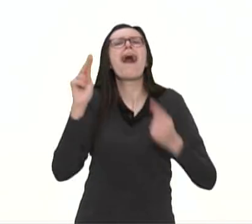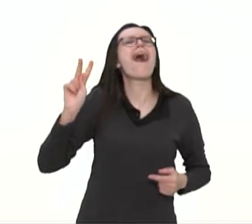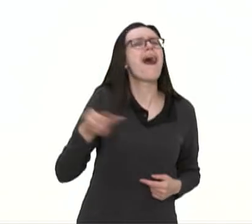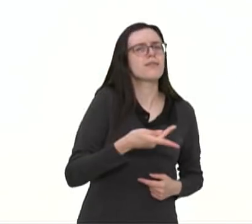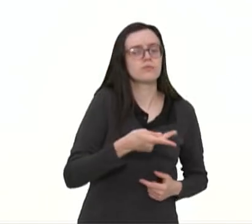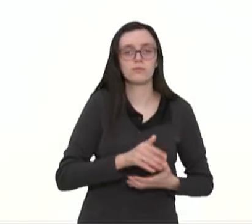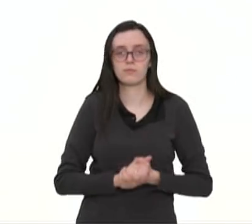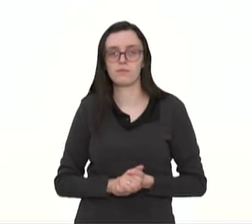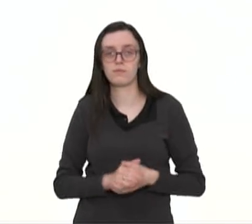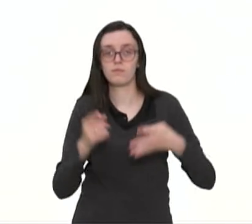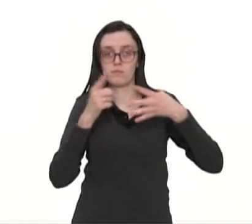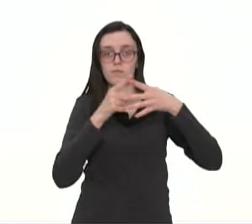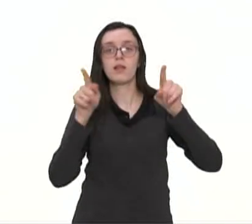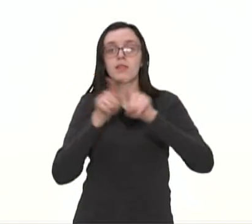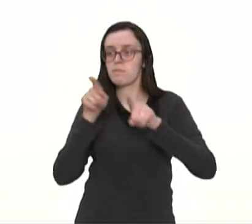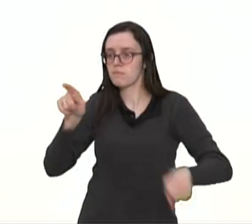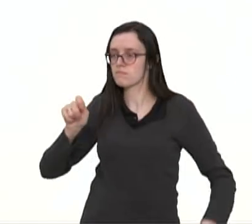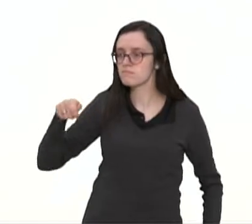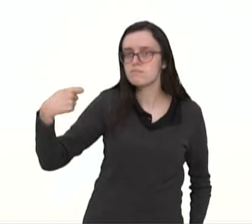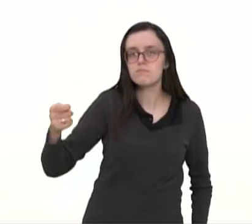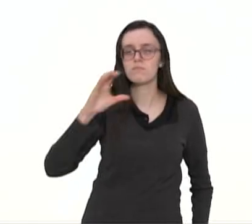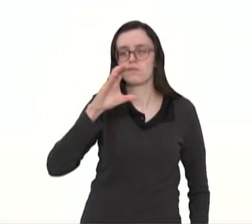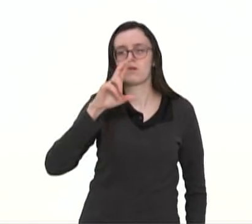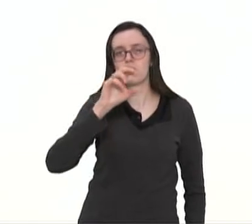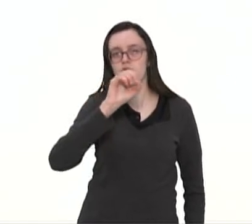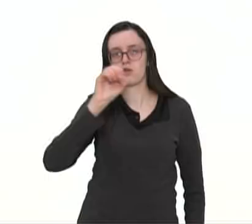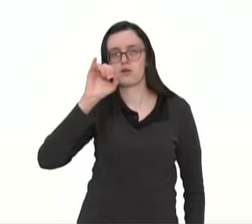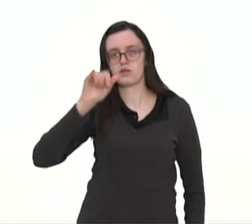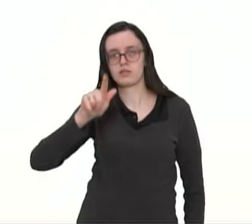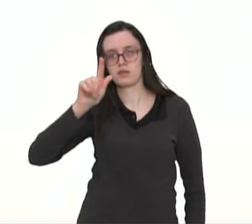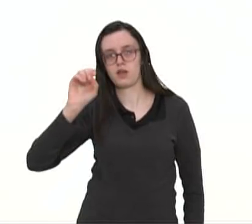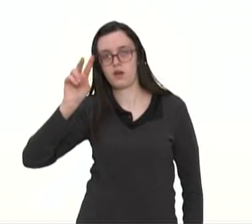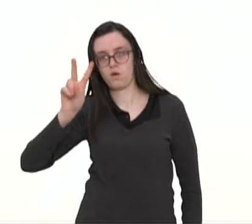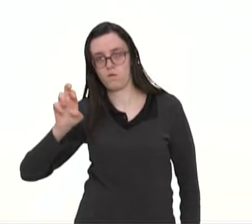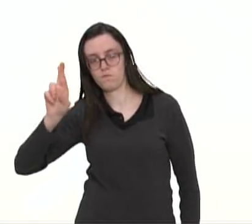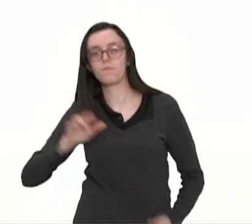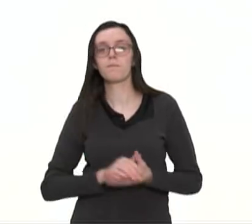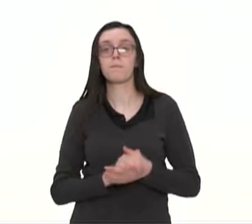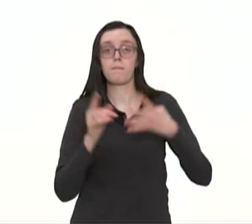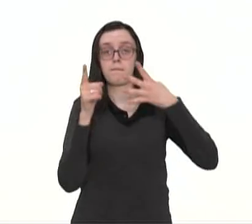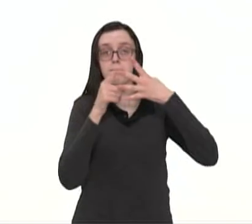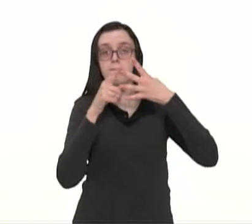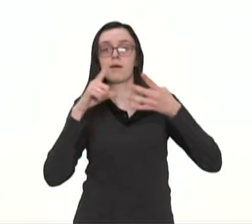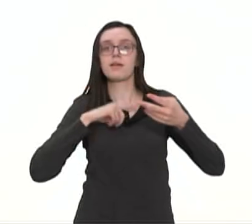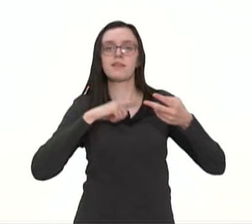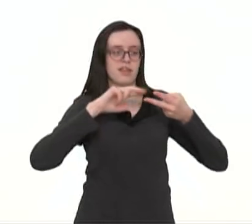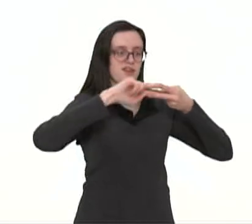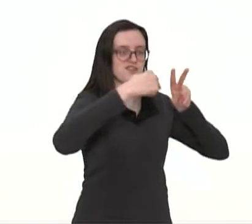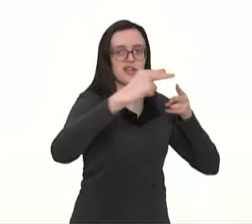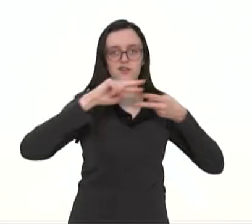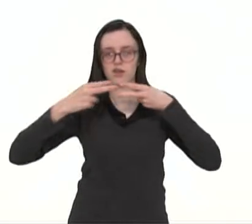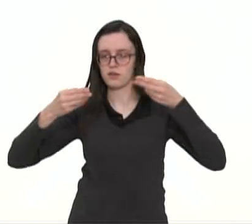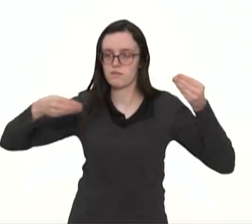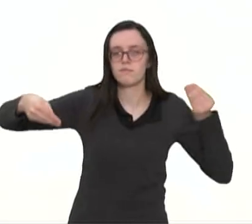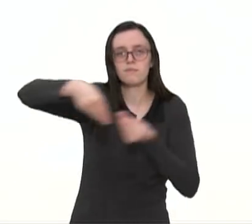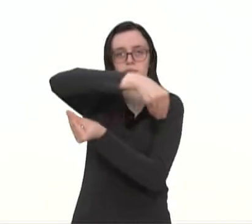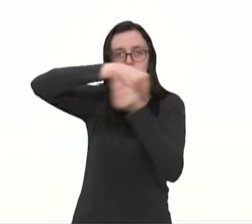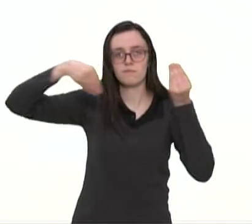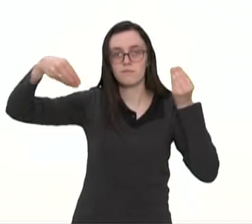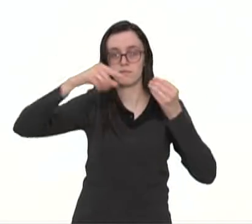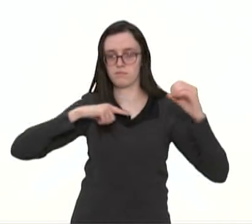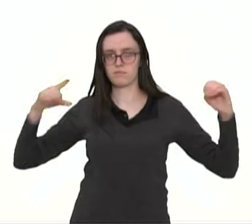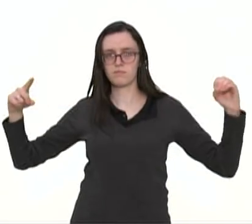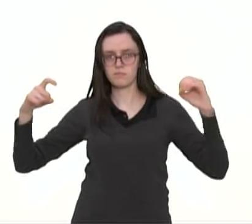Letra A, também é chamado de crossing over? Letra B, é a troca de material genético entre 2 cromossomos